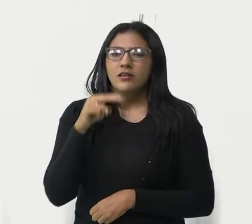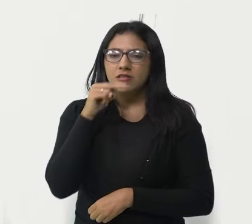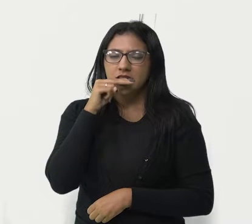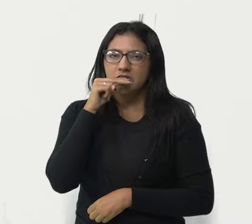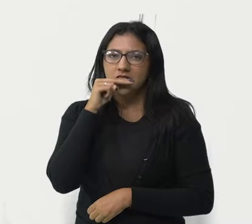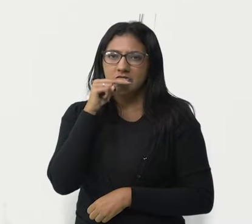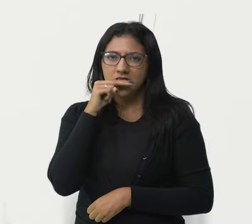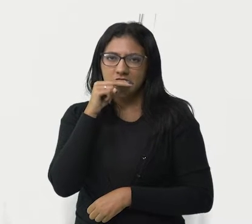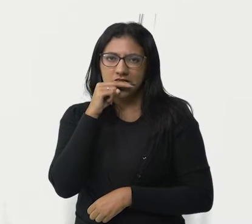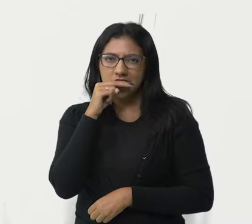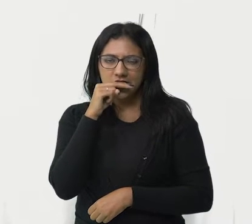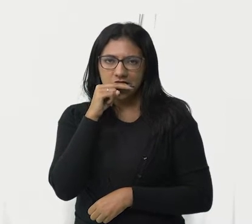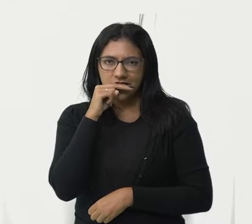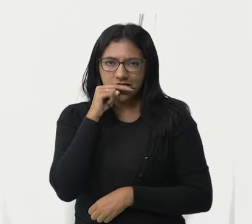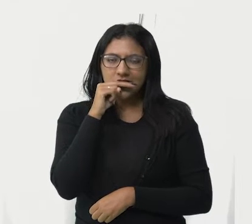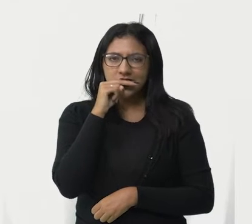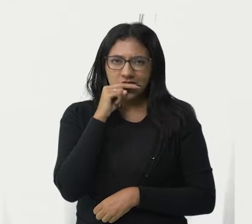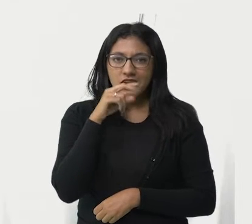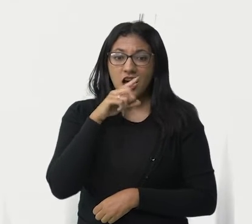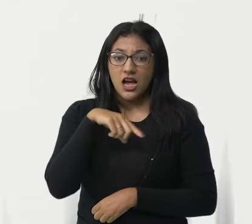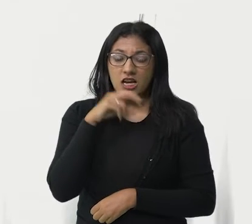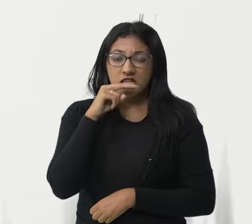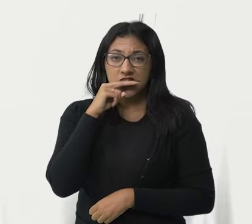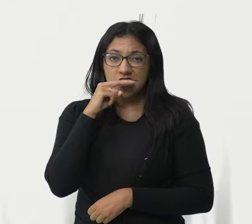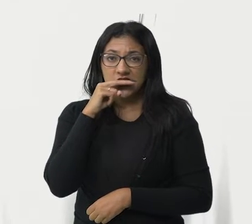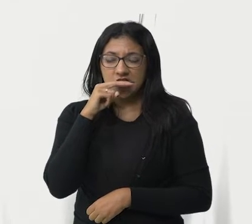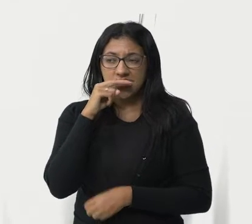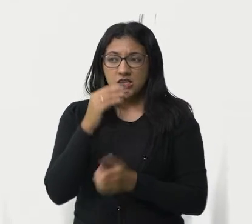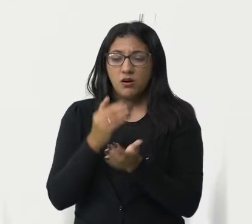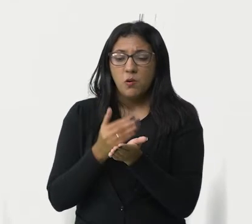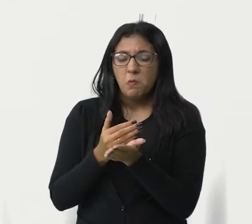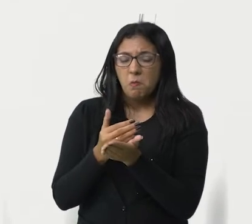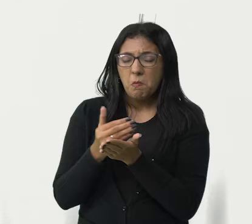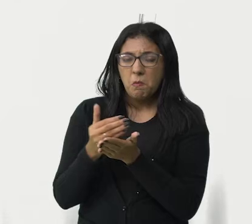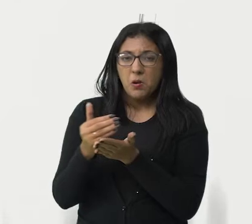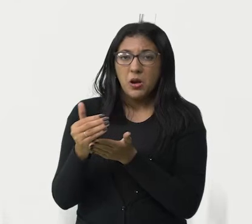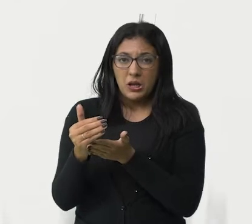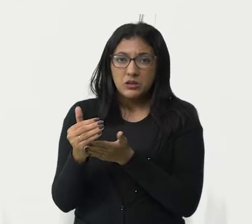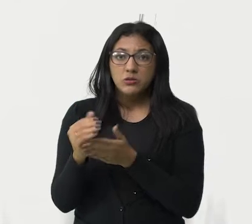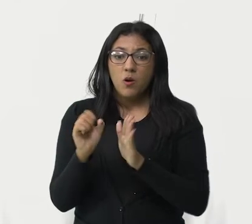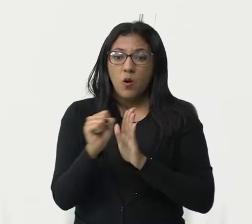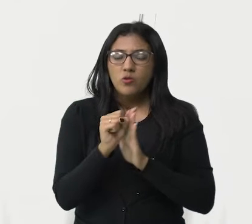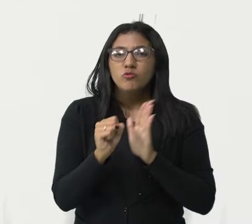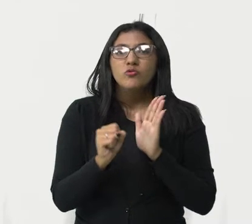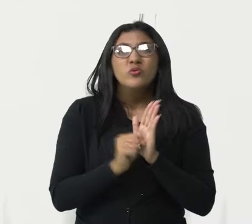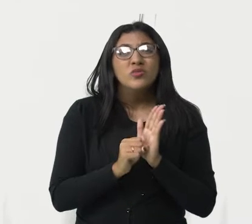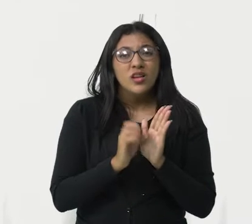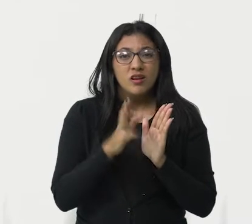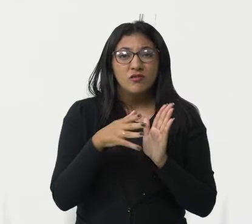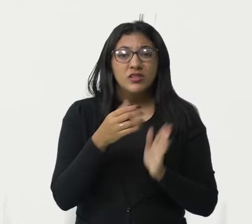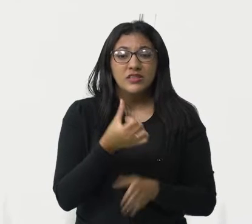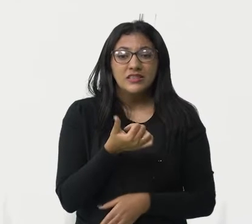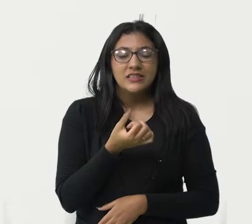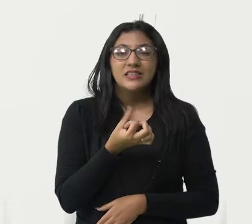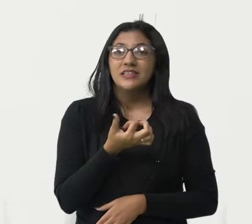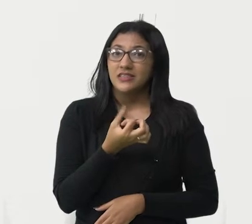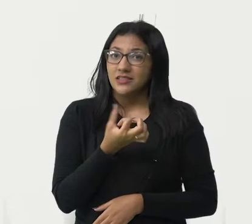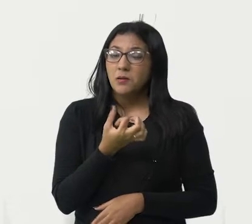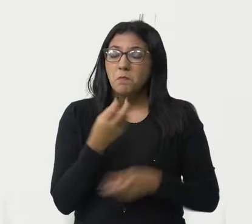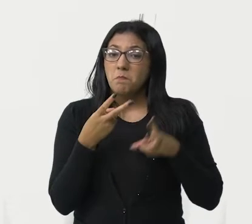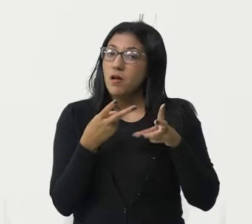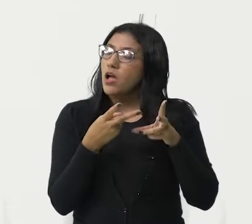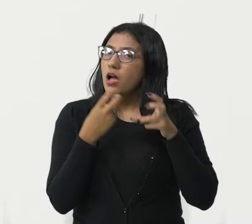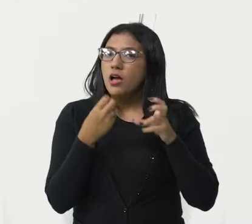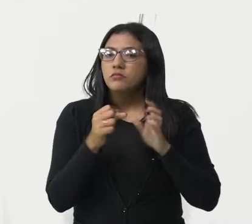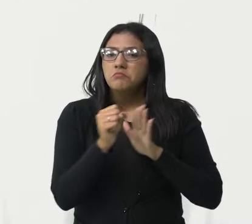cana-de-açúcar, tá? Então, essa exploração econômica aí do território no século já XVI, olha só,